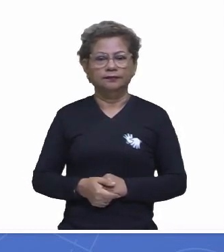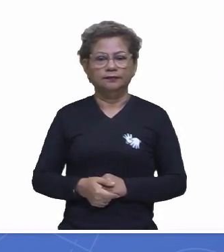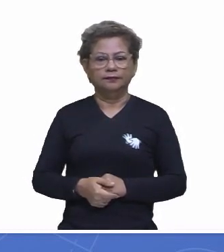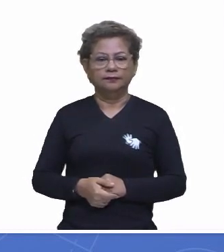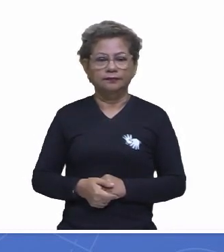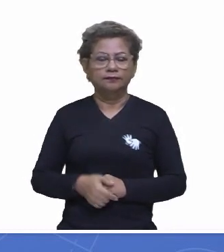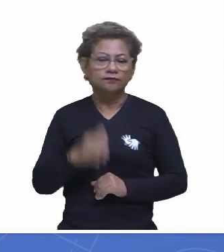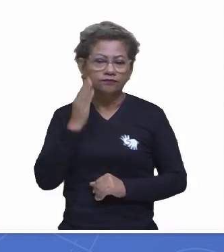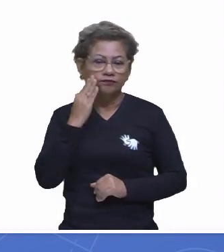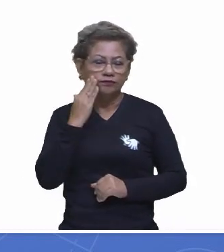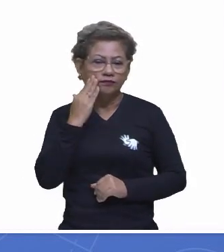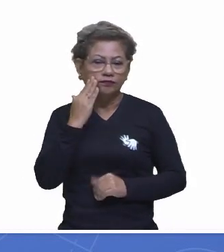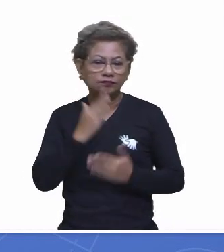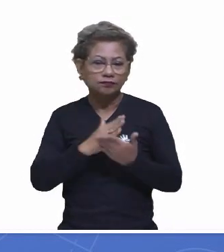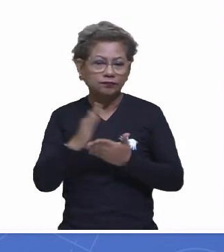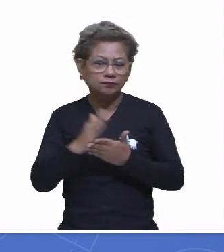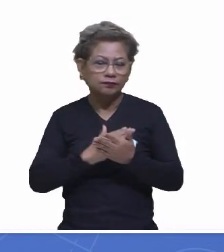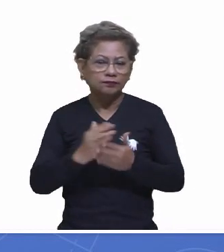Vamos ver mais uns aí.